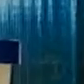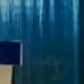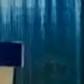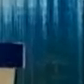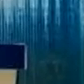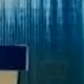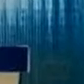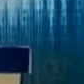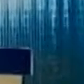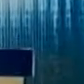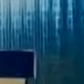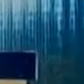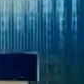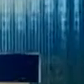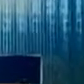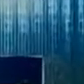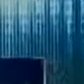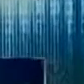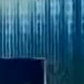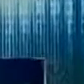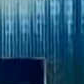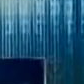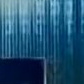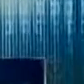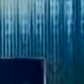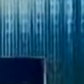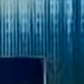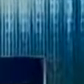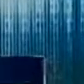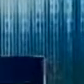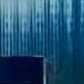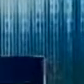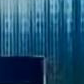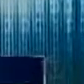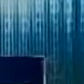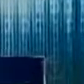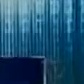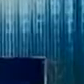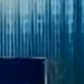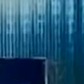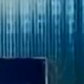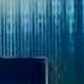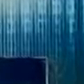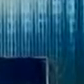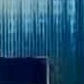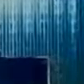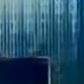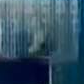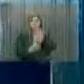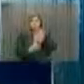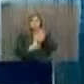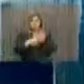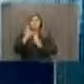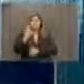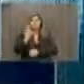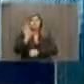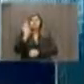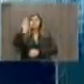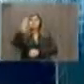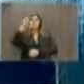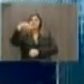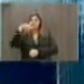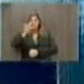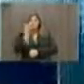Voltamos com o debate entre os candidatos à prefeitura de João Pessoa. Esse debate está sendo transmitido ao vivo pela TV Tambaú, Portal